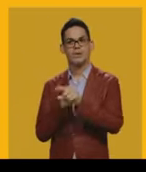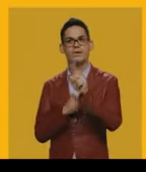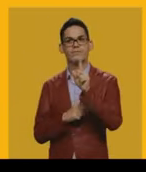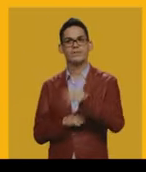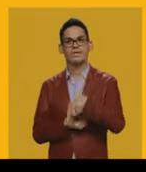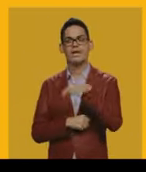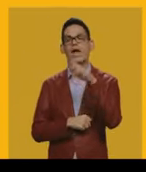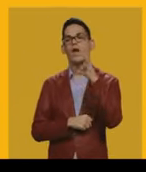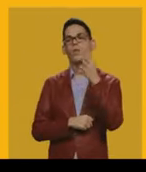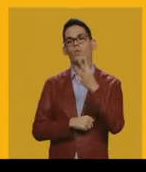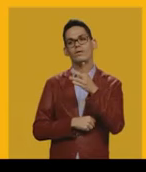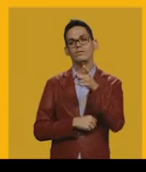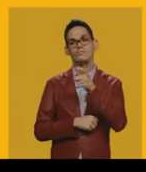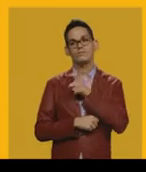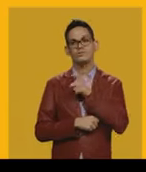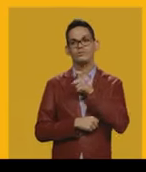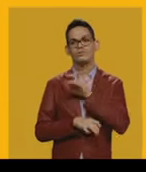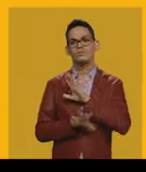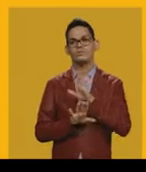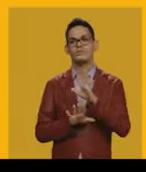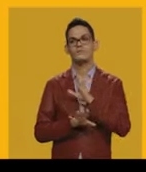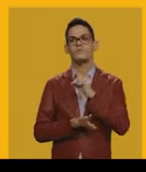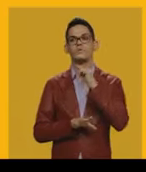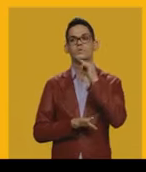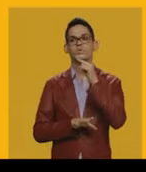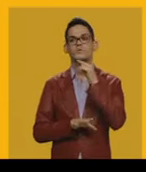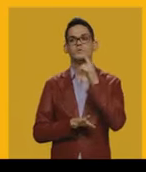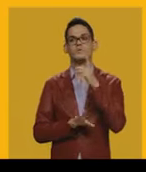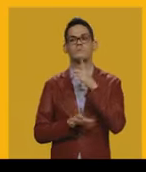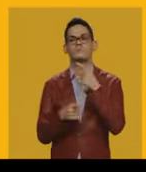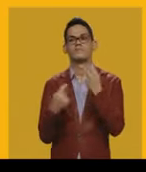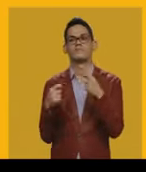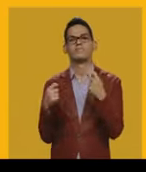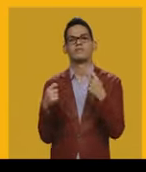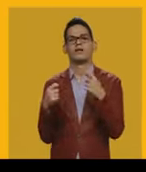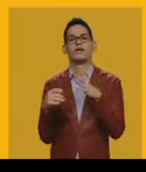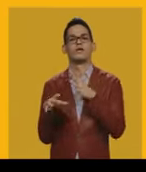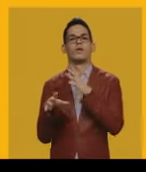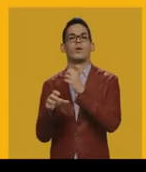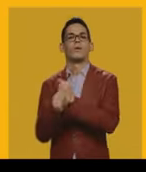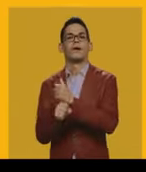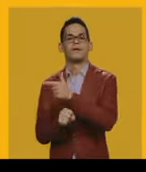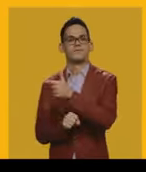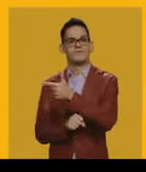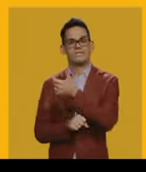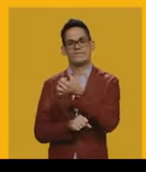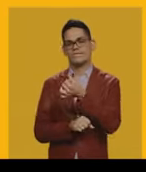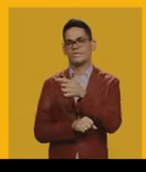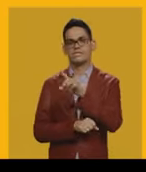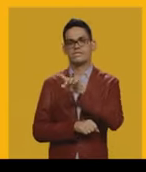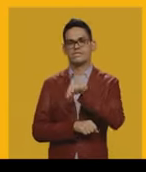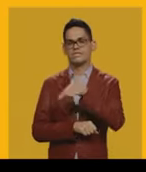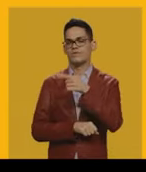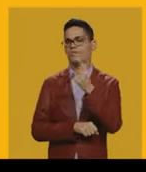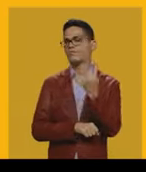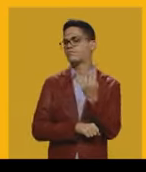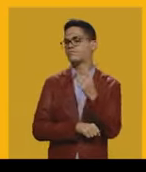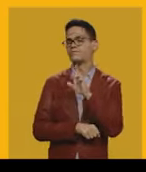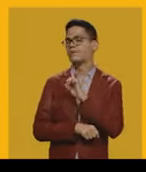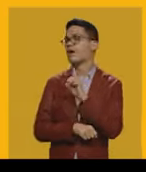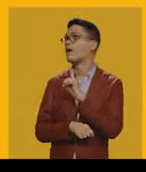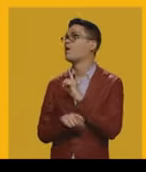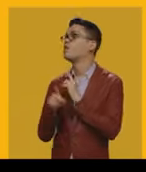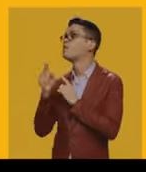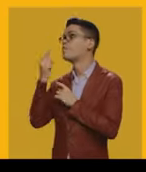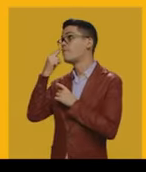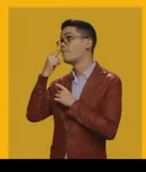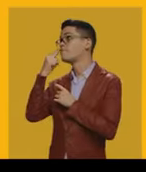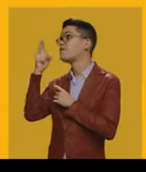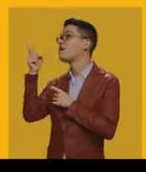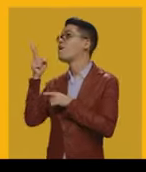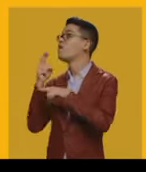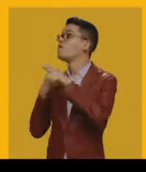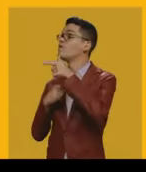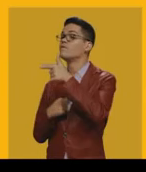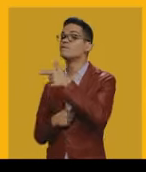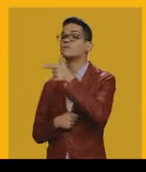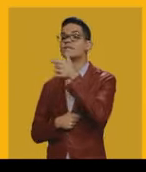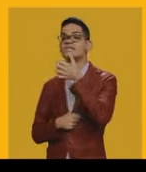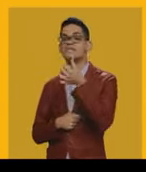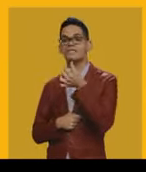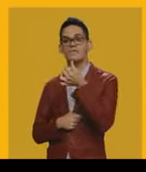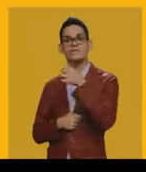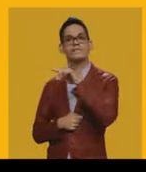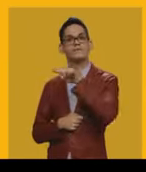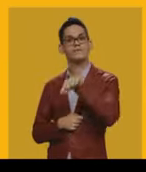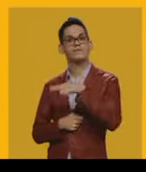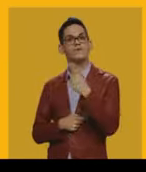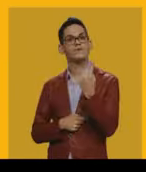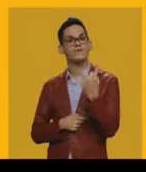é um valor desconhecido, não tem como somar com 26,1 e 18,2, não tem como juntar isso. Mas os 26,1 e o